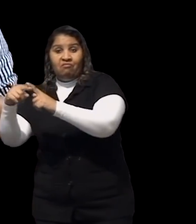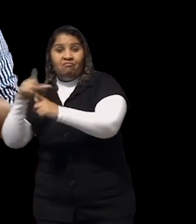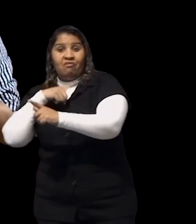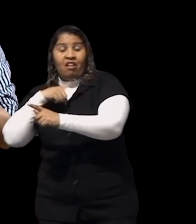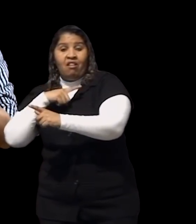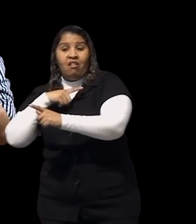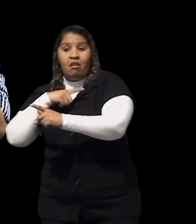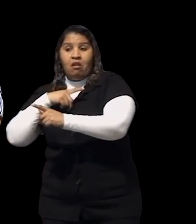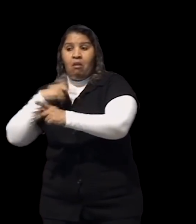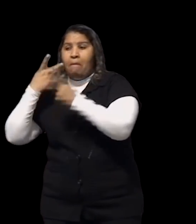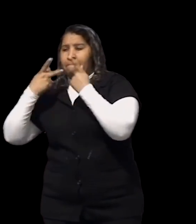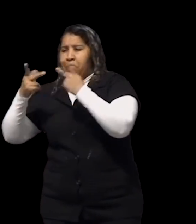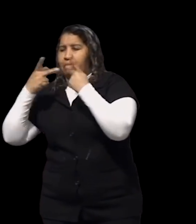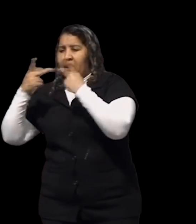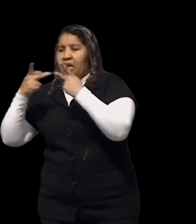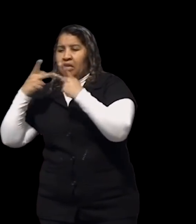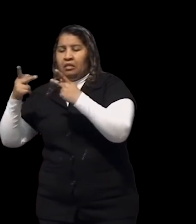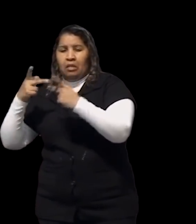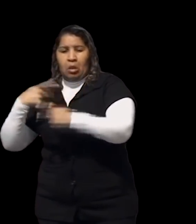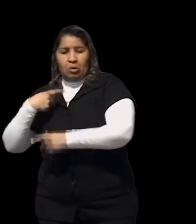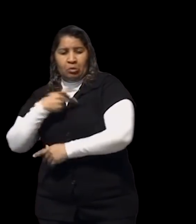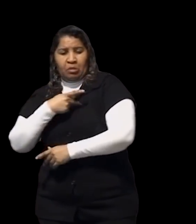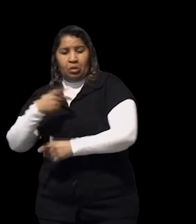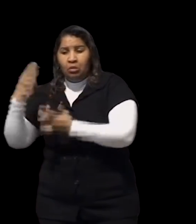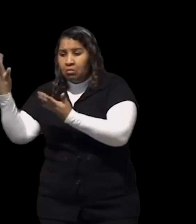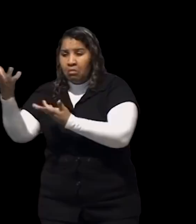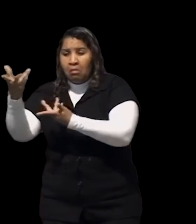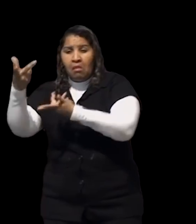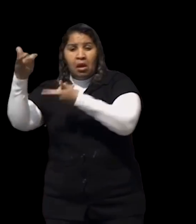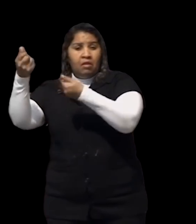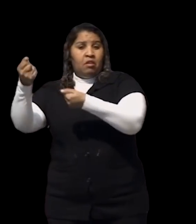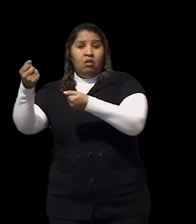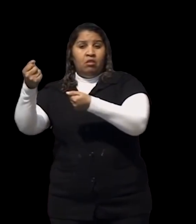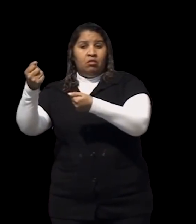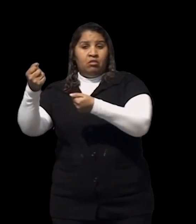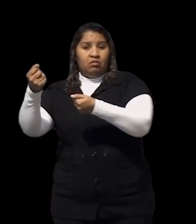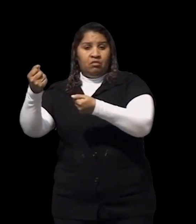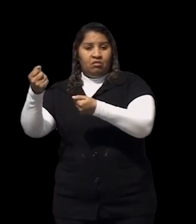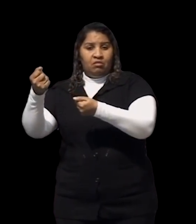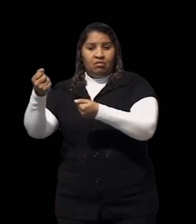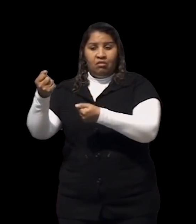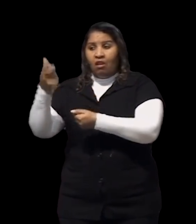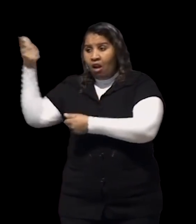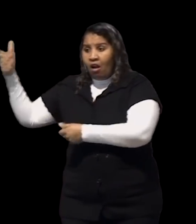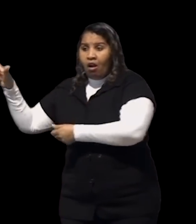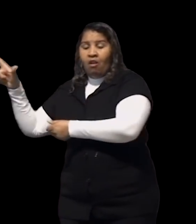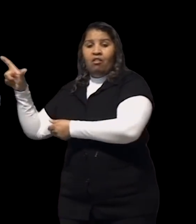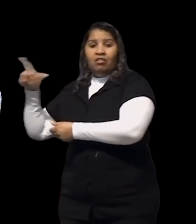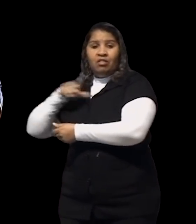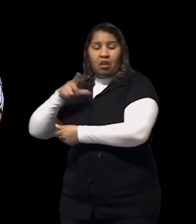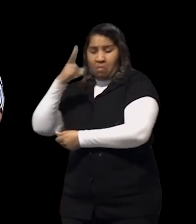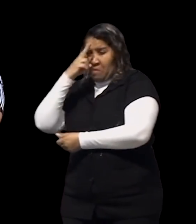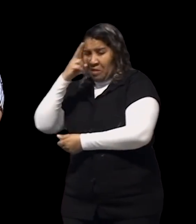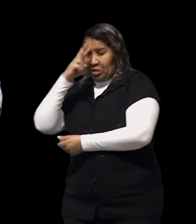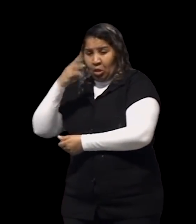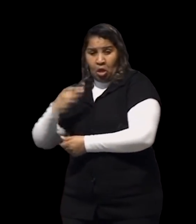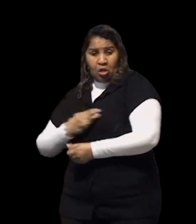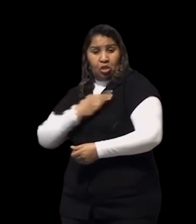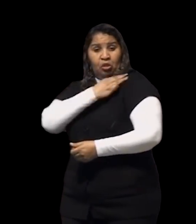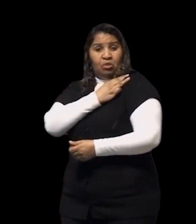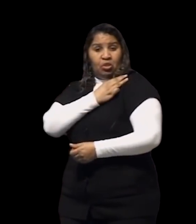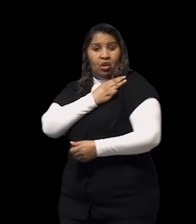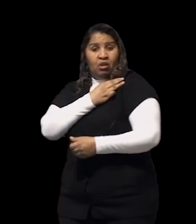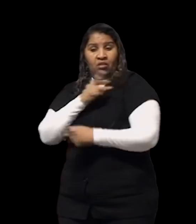uma uma uma história missionária porque cada igreja ela tem um derramar